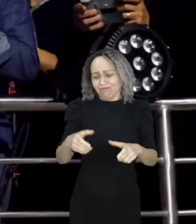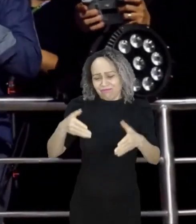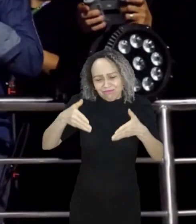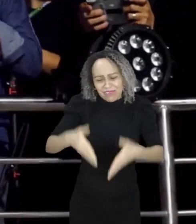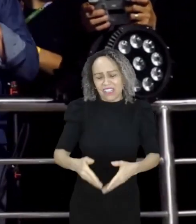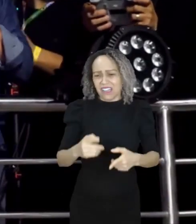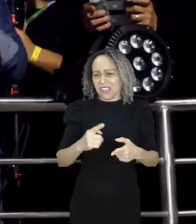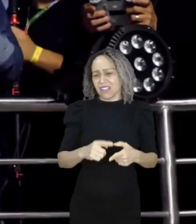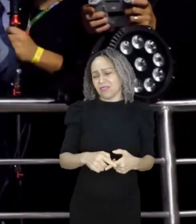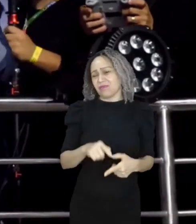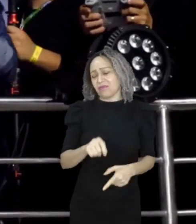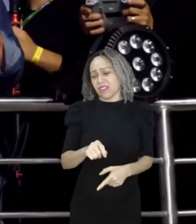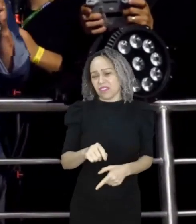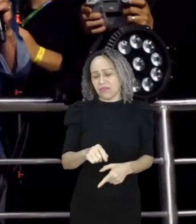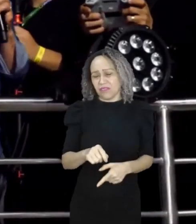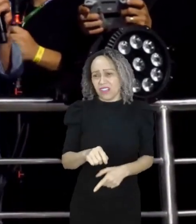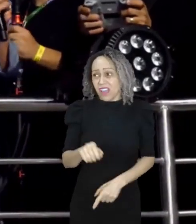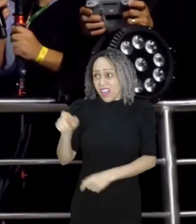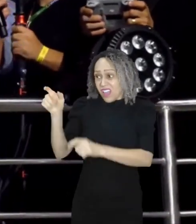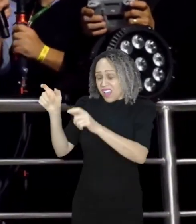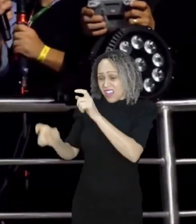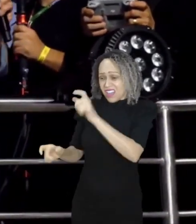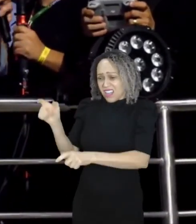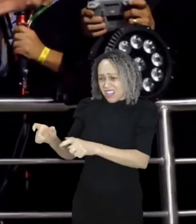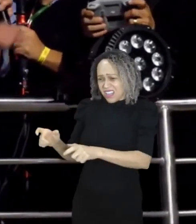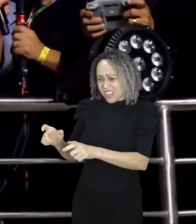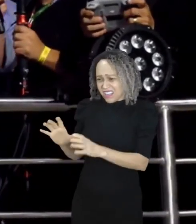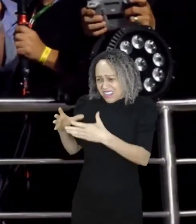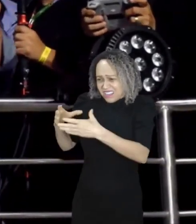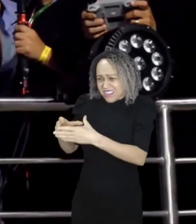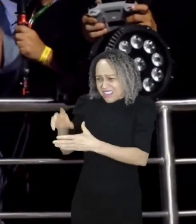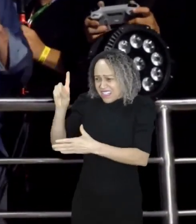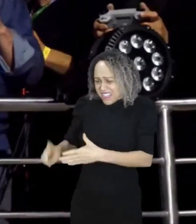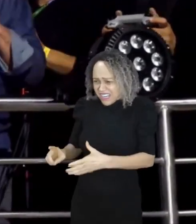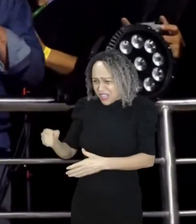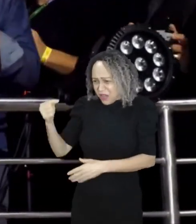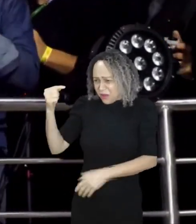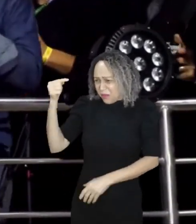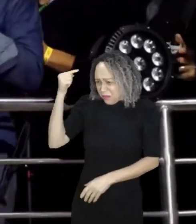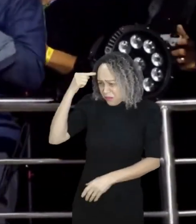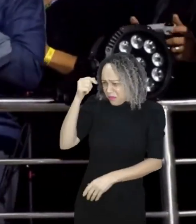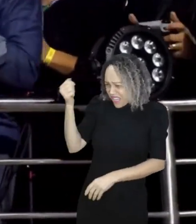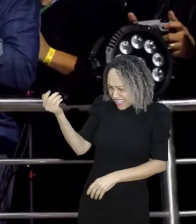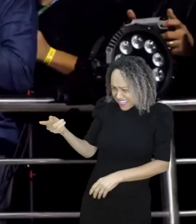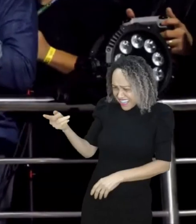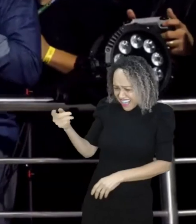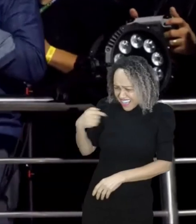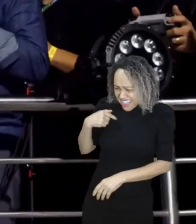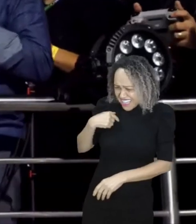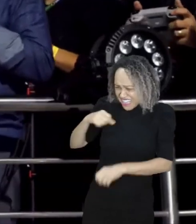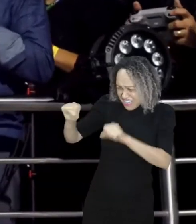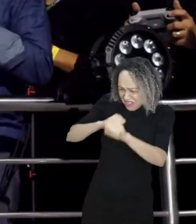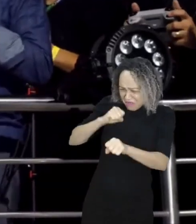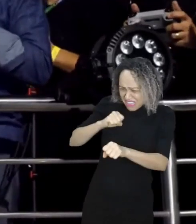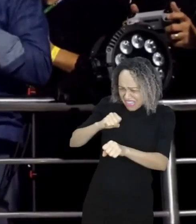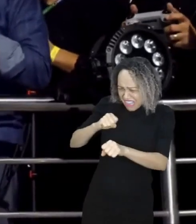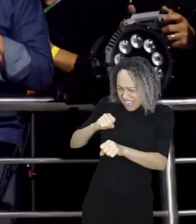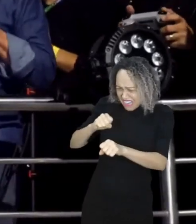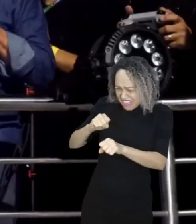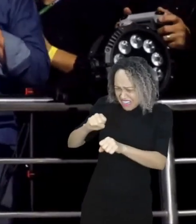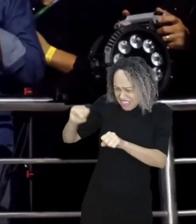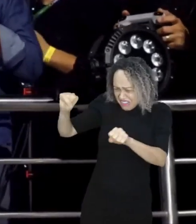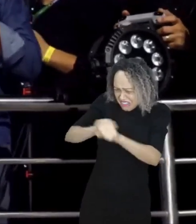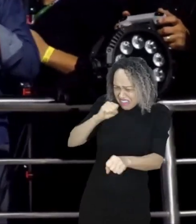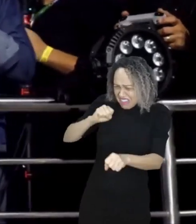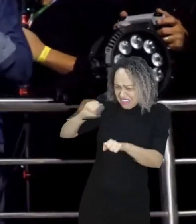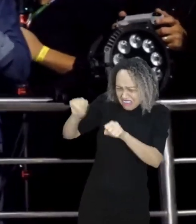me matado. Eles pensavam que tinha acabado com a minha vida política. Eles me destruíram. Me